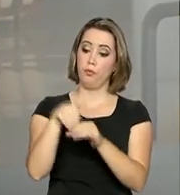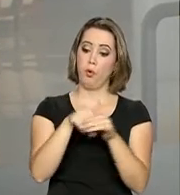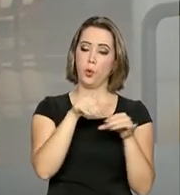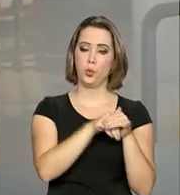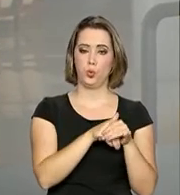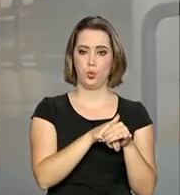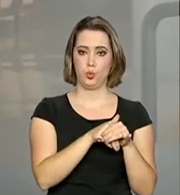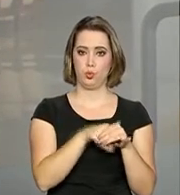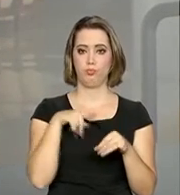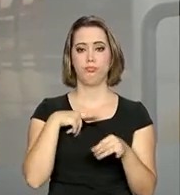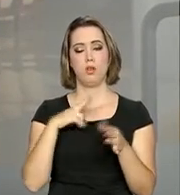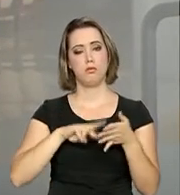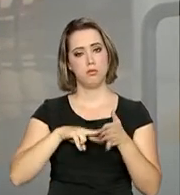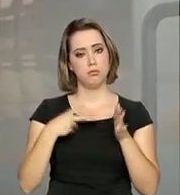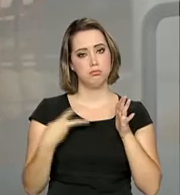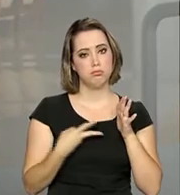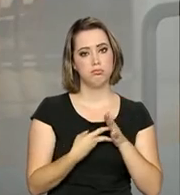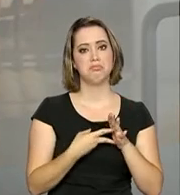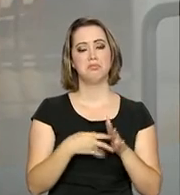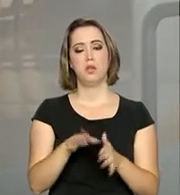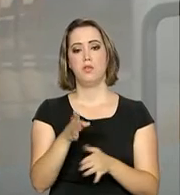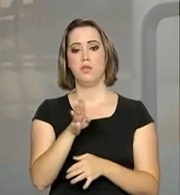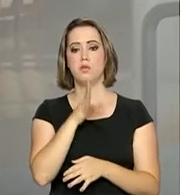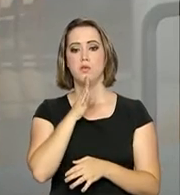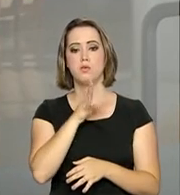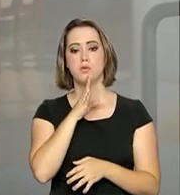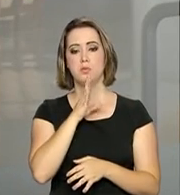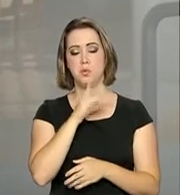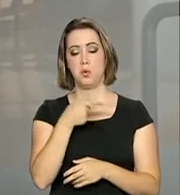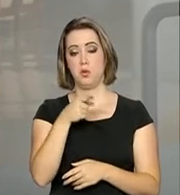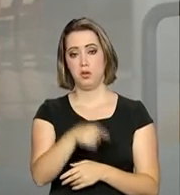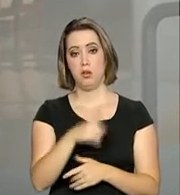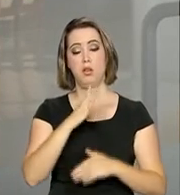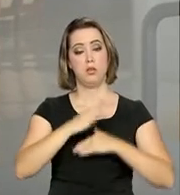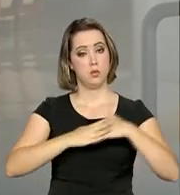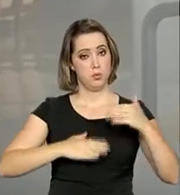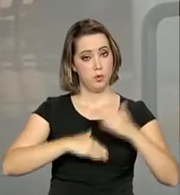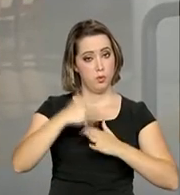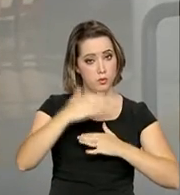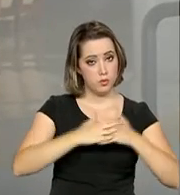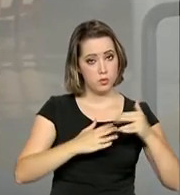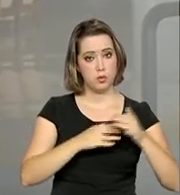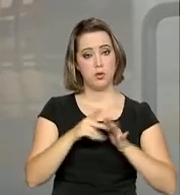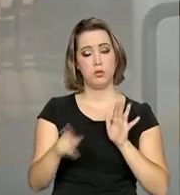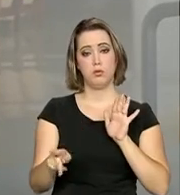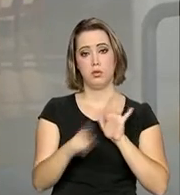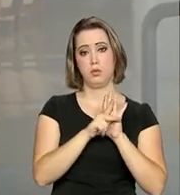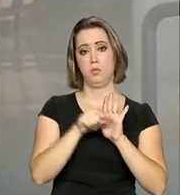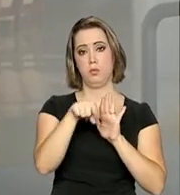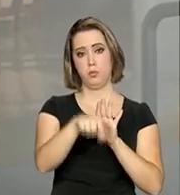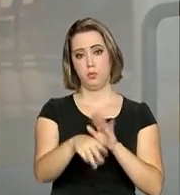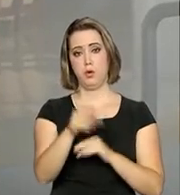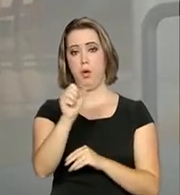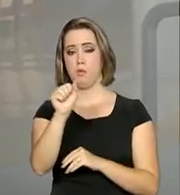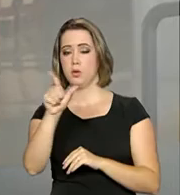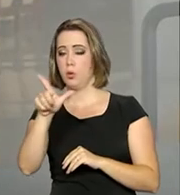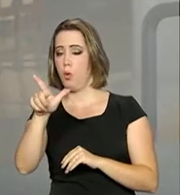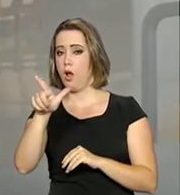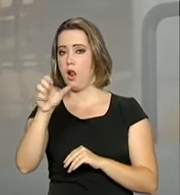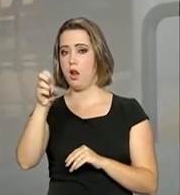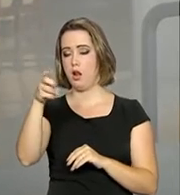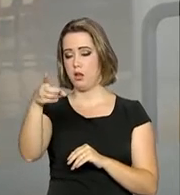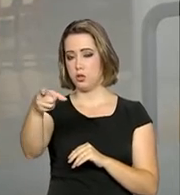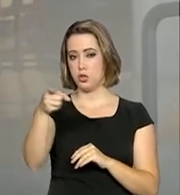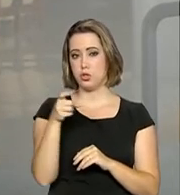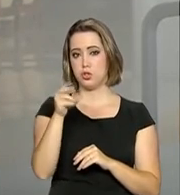o reconhecimento das notáveis credenciais técnicas e profissionais de Alexandre de Moraes. Vamos ver agora